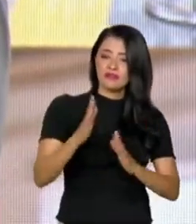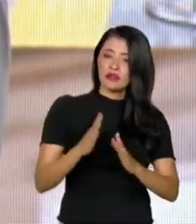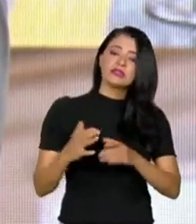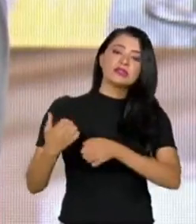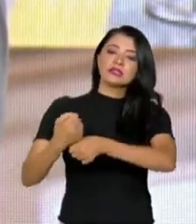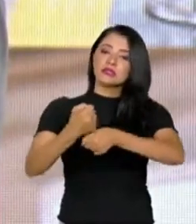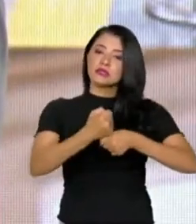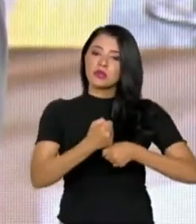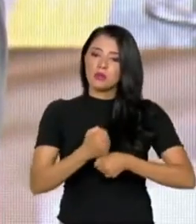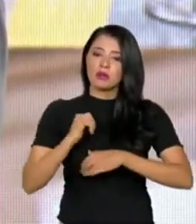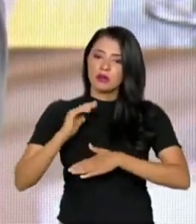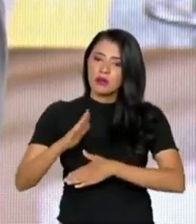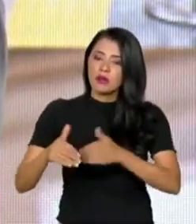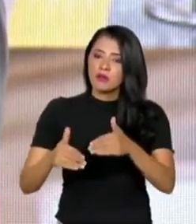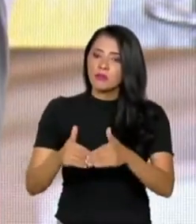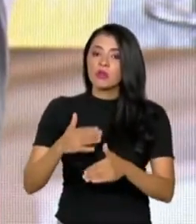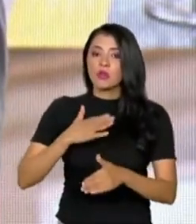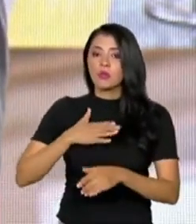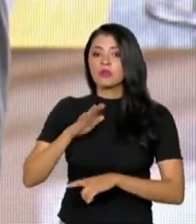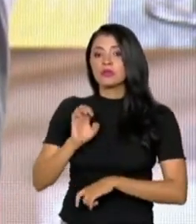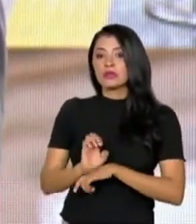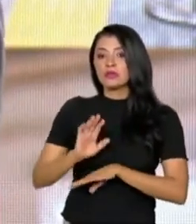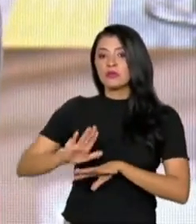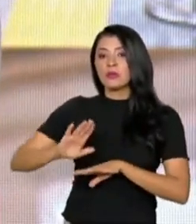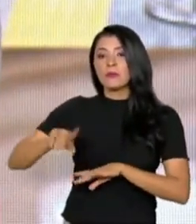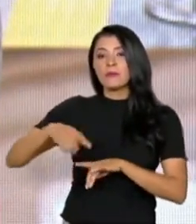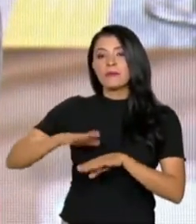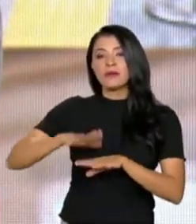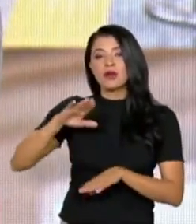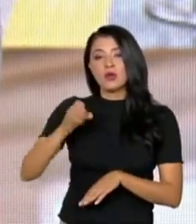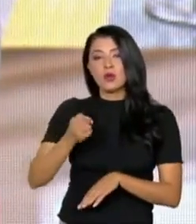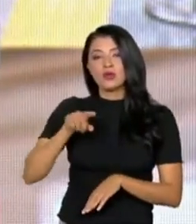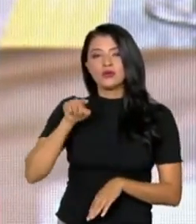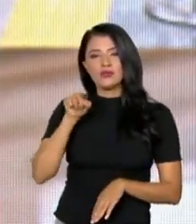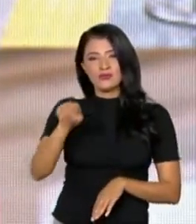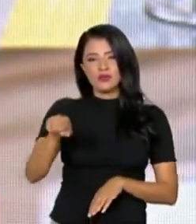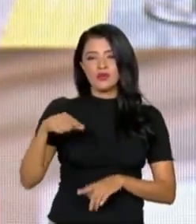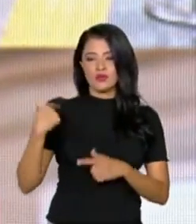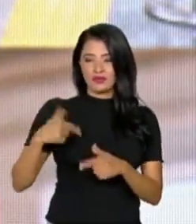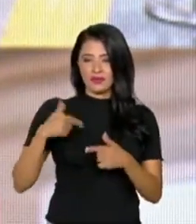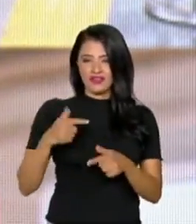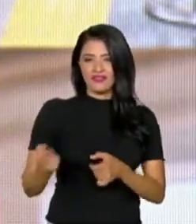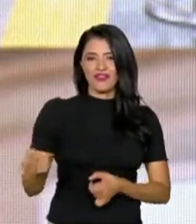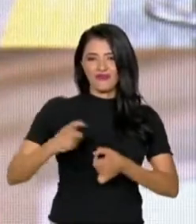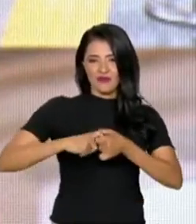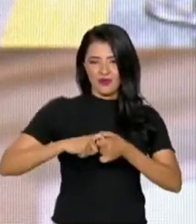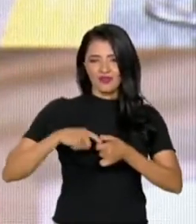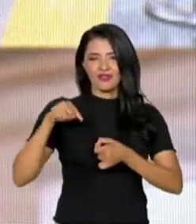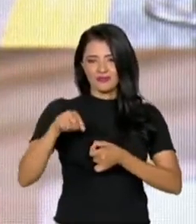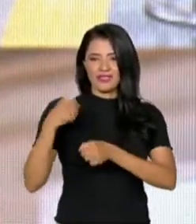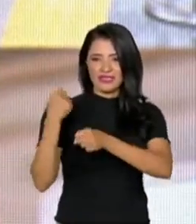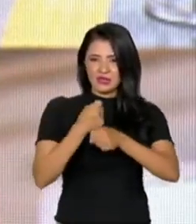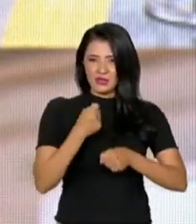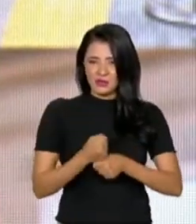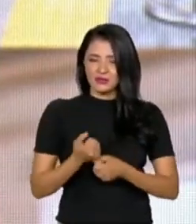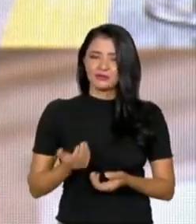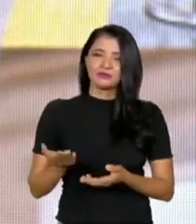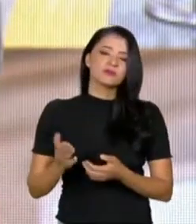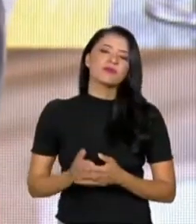obras estão em andamento. Só no meu estado são mais de 8 mil empregos na retomada dessas obras